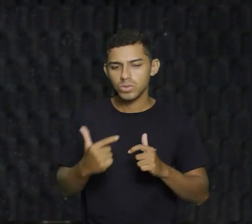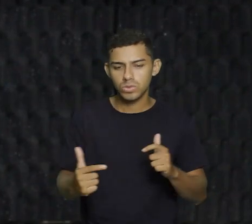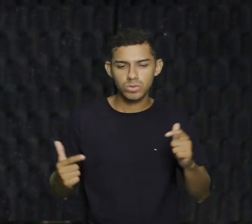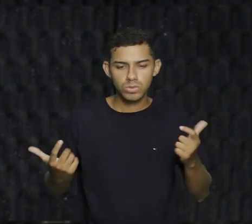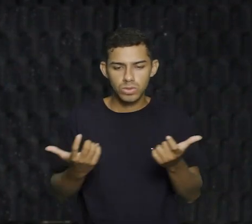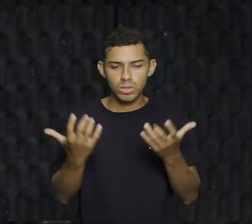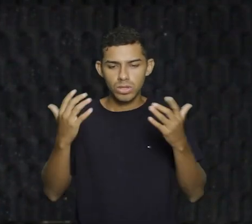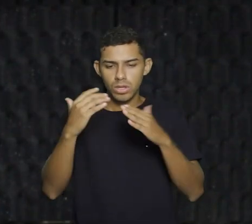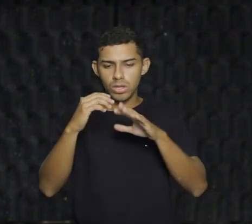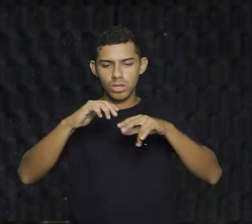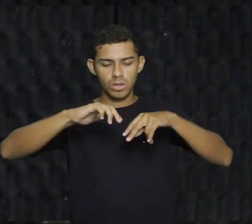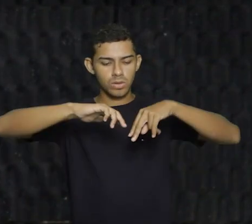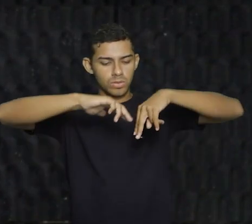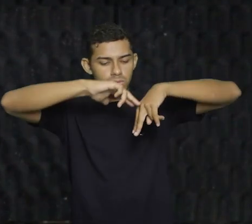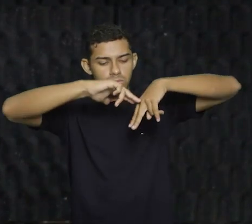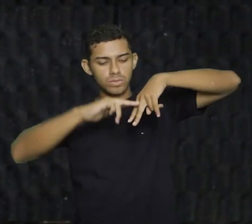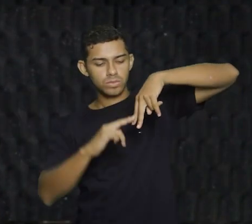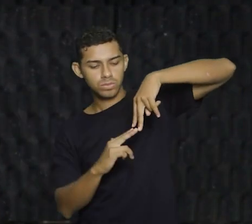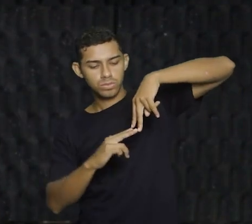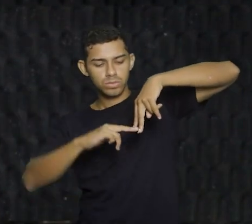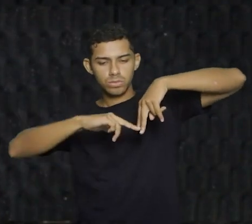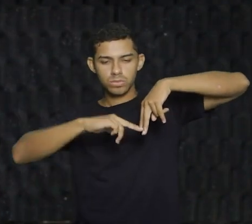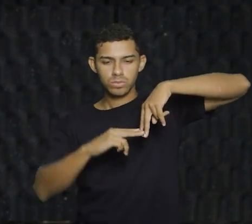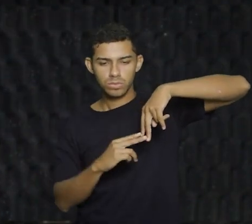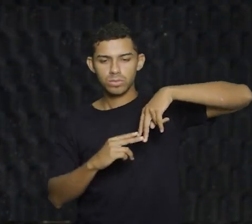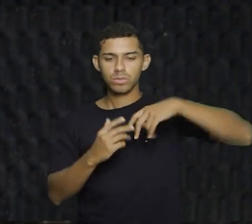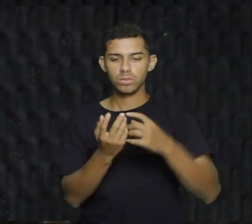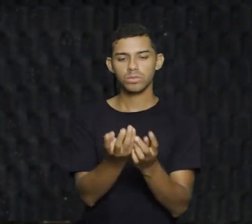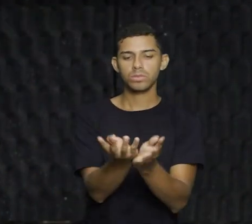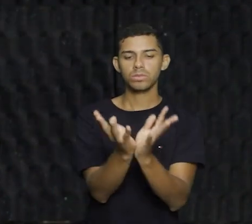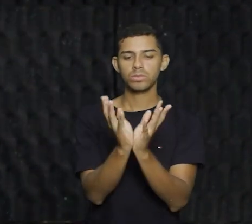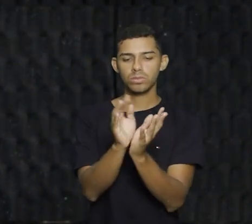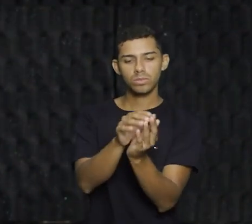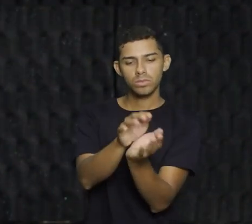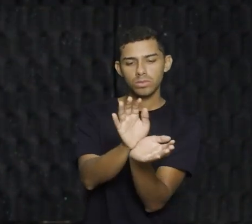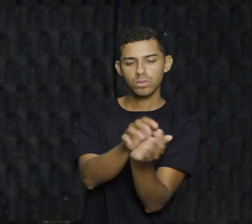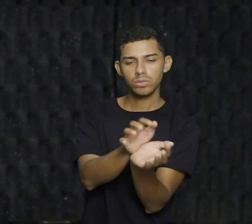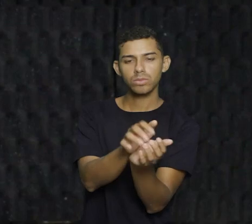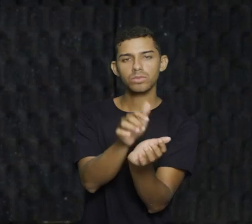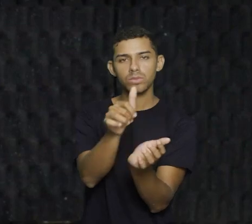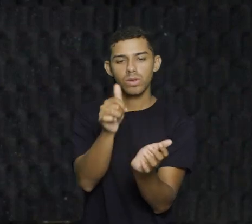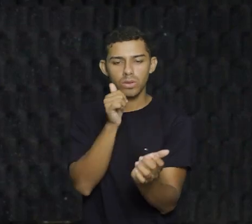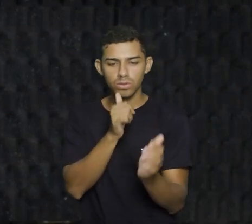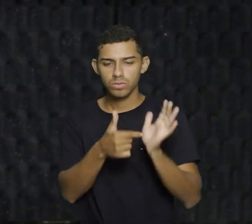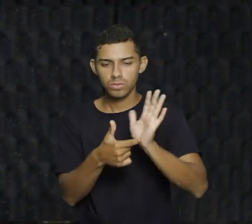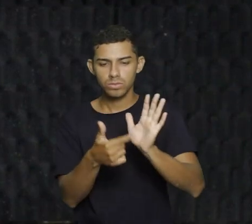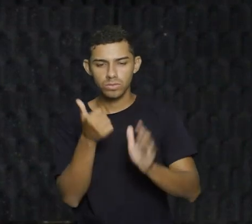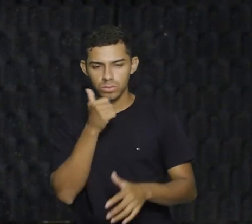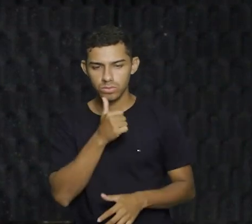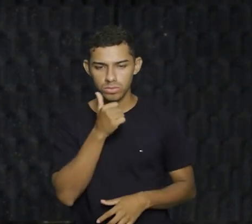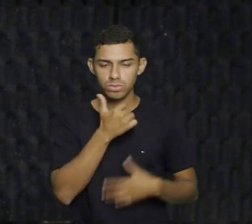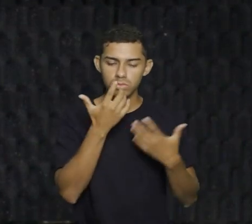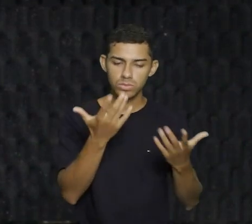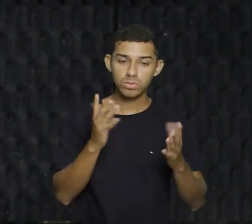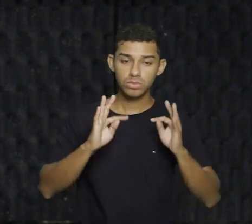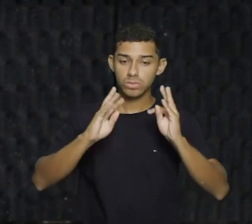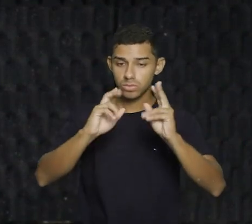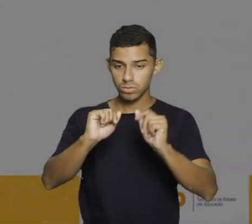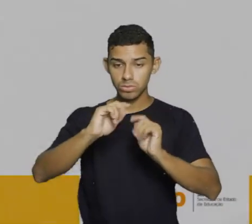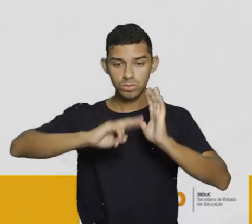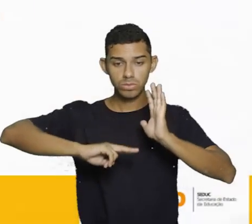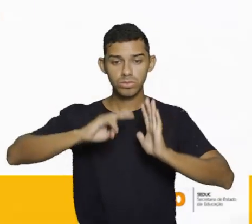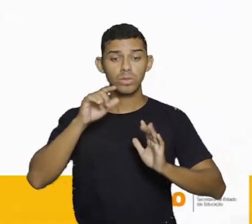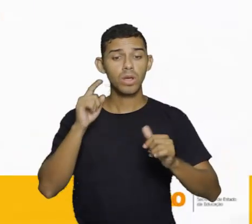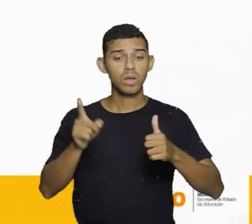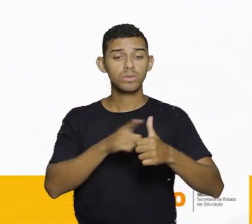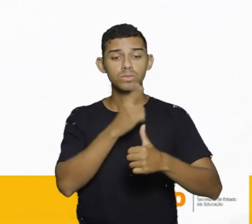concha, a concha que tem uma representatividade feminina, quer dizer, há toda uma leitura em cima disso. Considere as afirmativas a seguir.